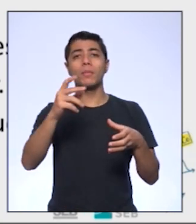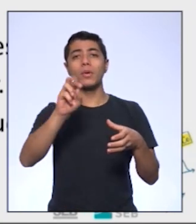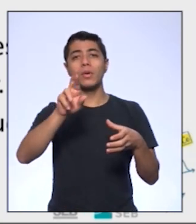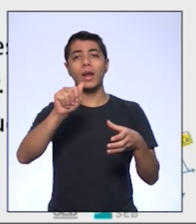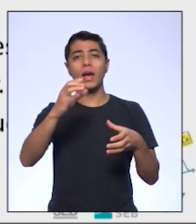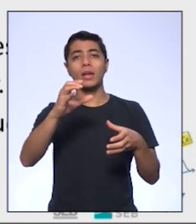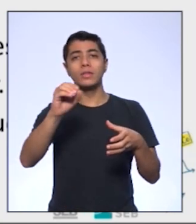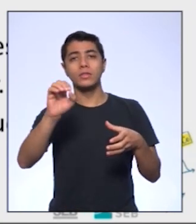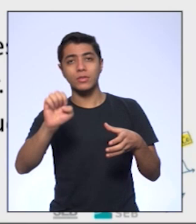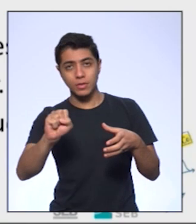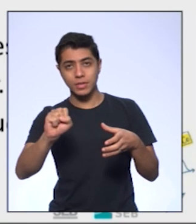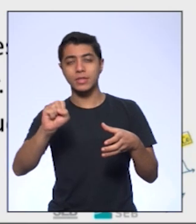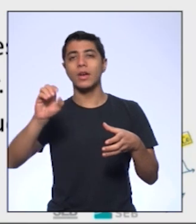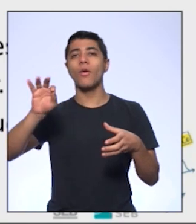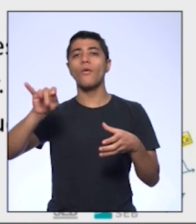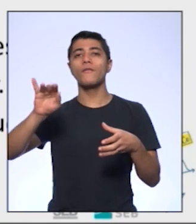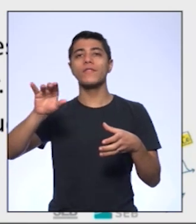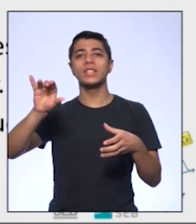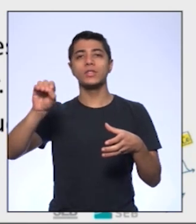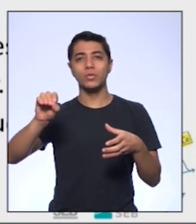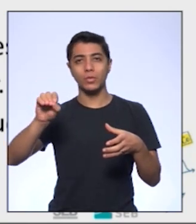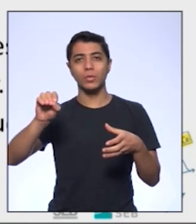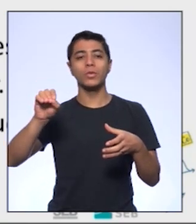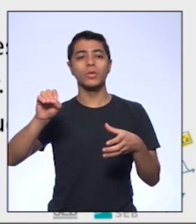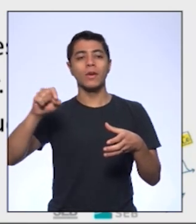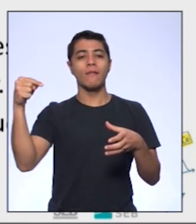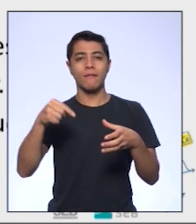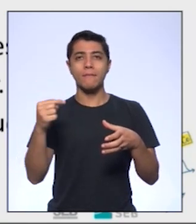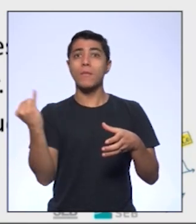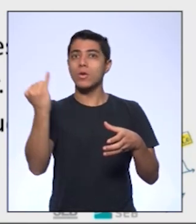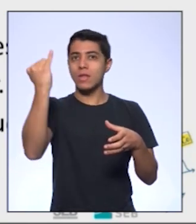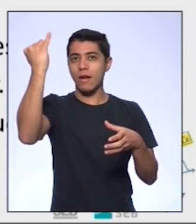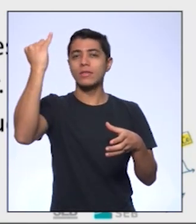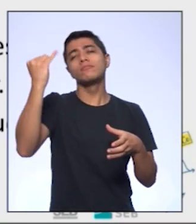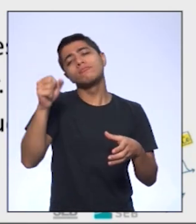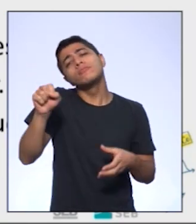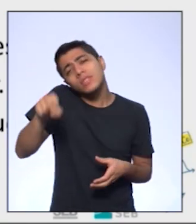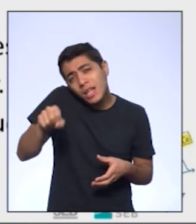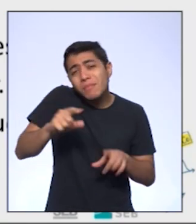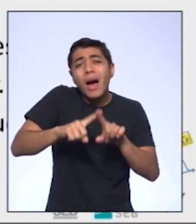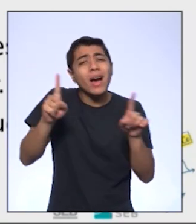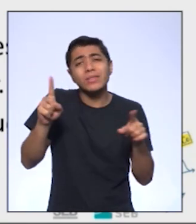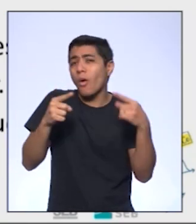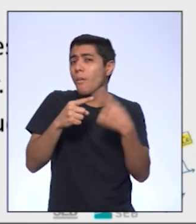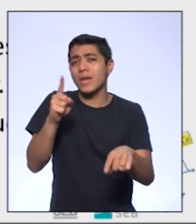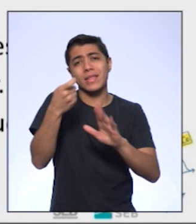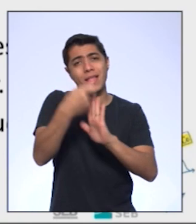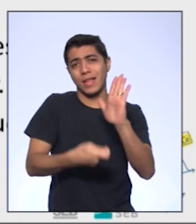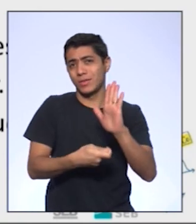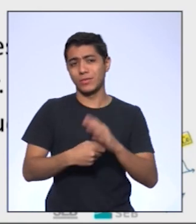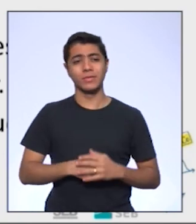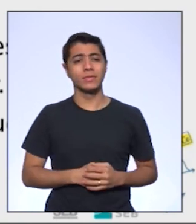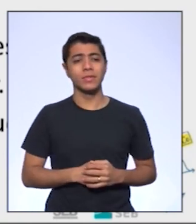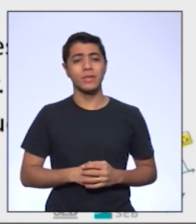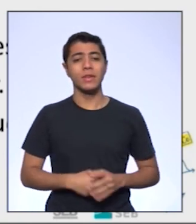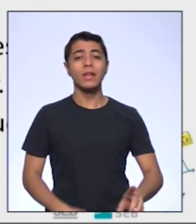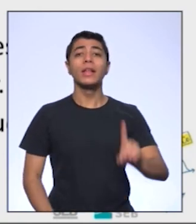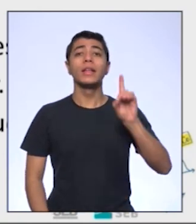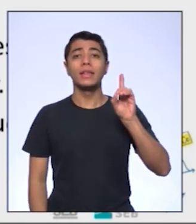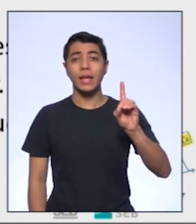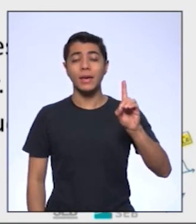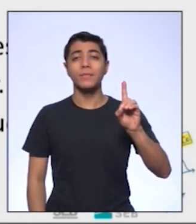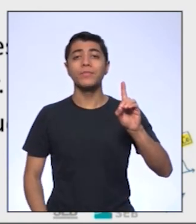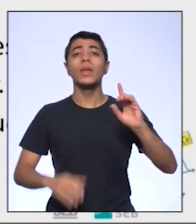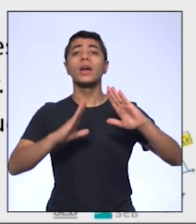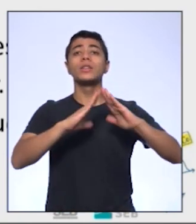texto está associando o trabalho à criação da cidade. D. Progressiva expansão da educação